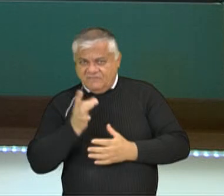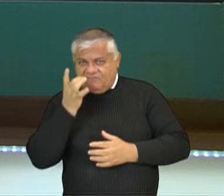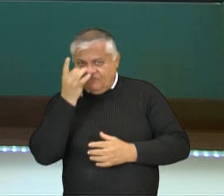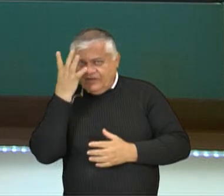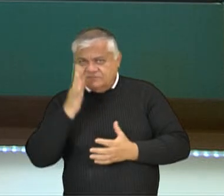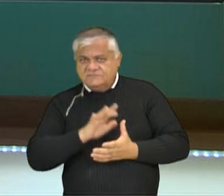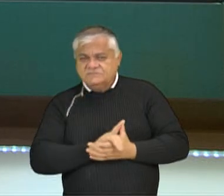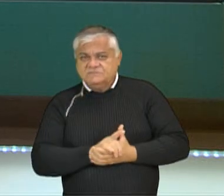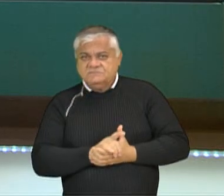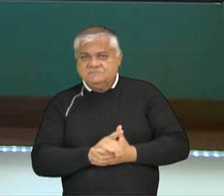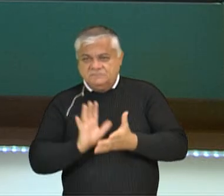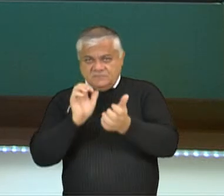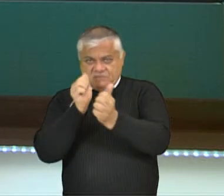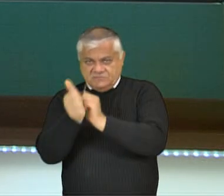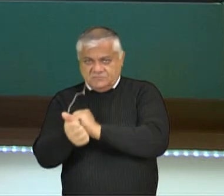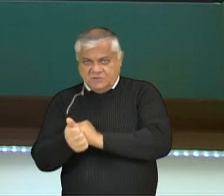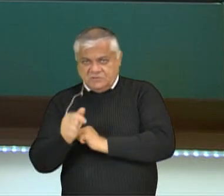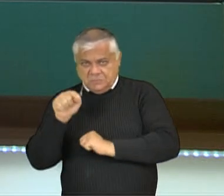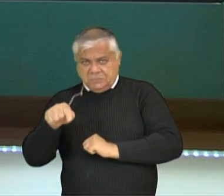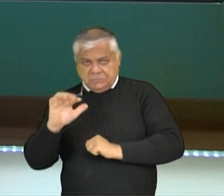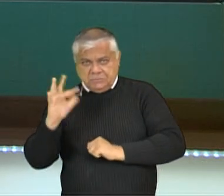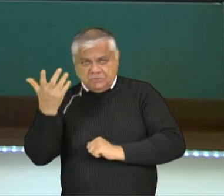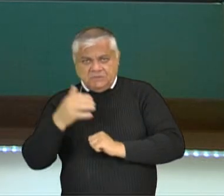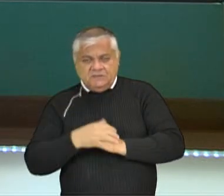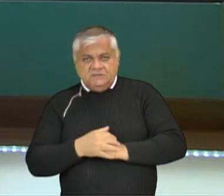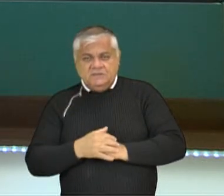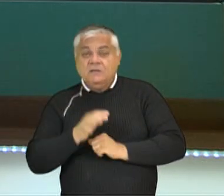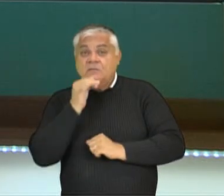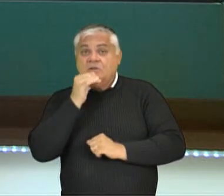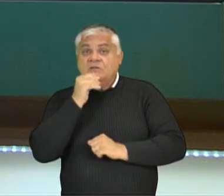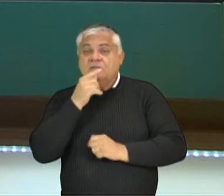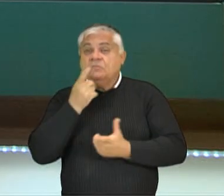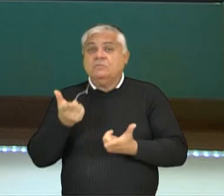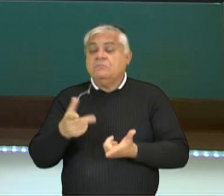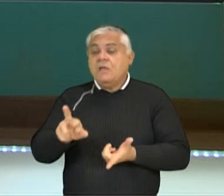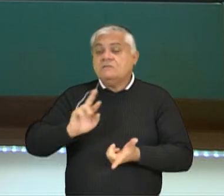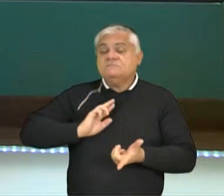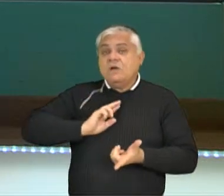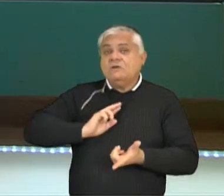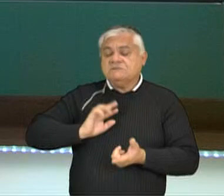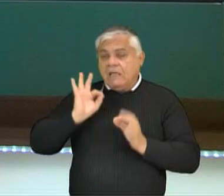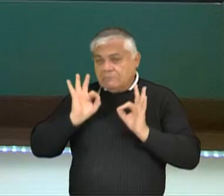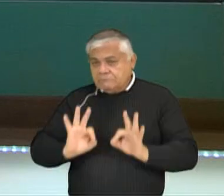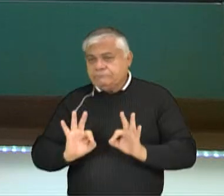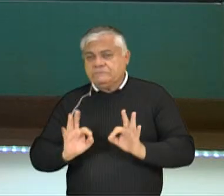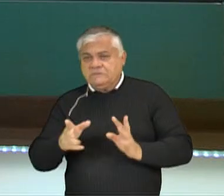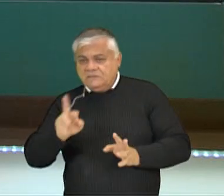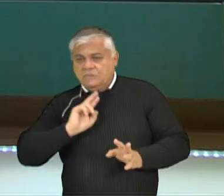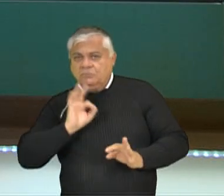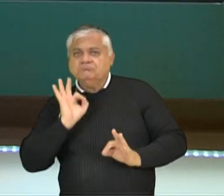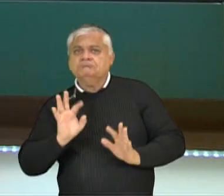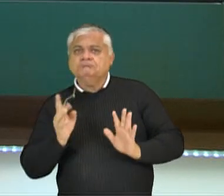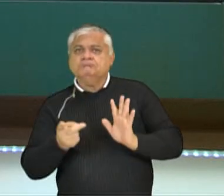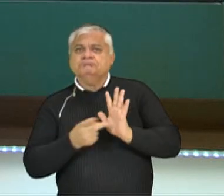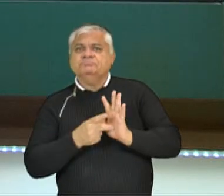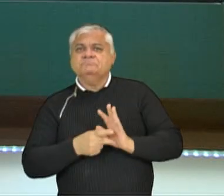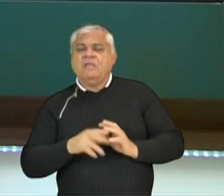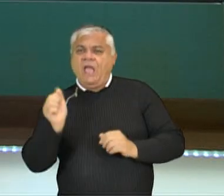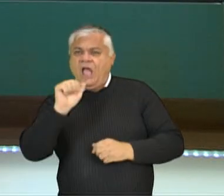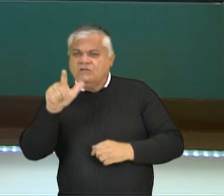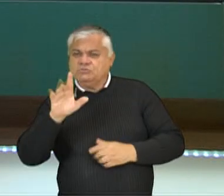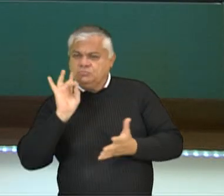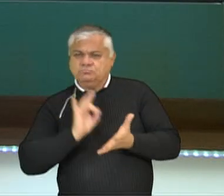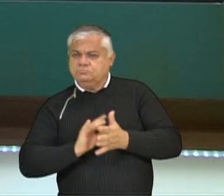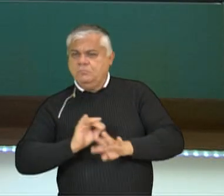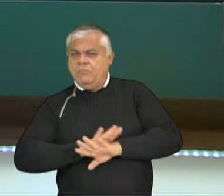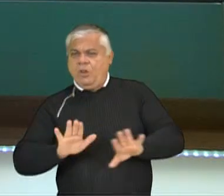Nos esportes isso acontece? Então é fácil a gente chegar num resultado? Ah, é isso? Alguém chega e fala, ó, o azul é azul. É